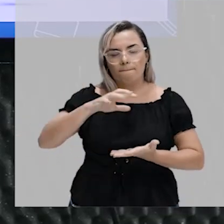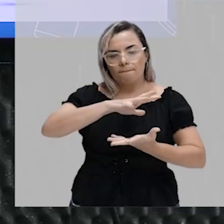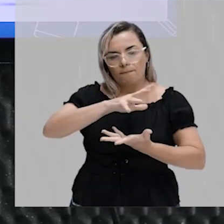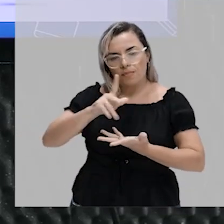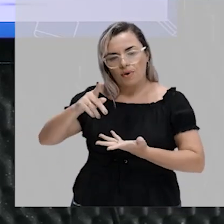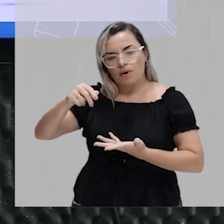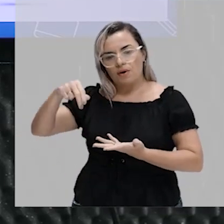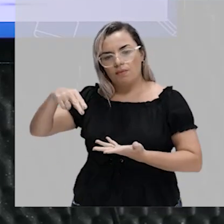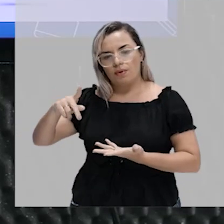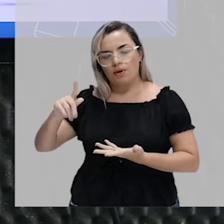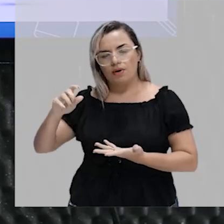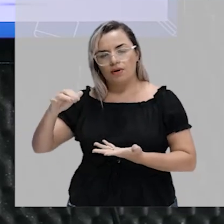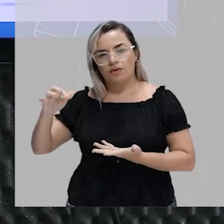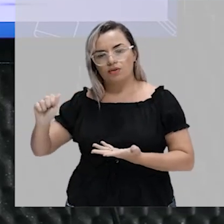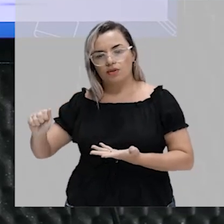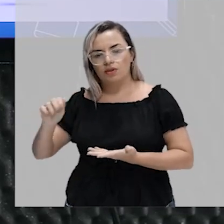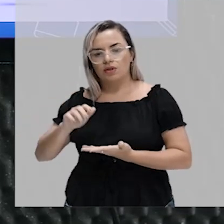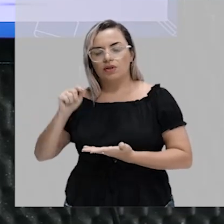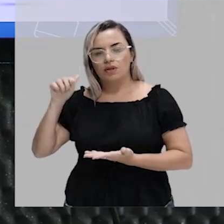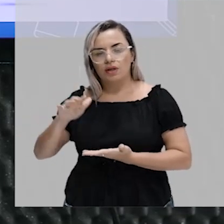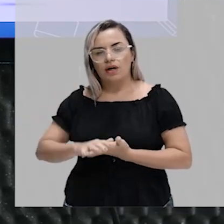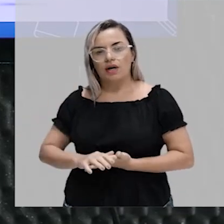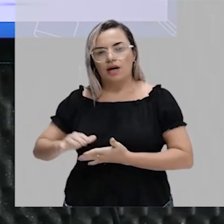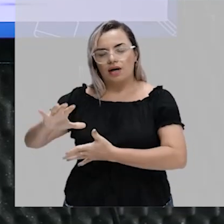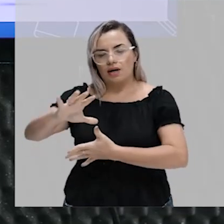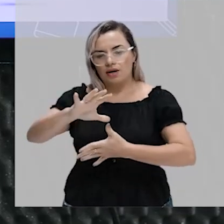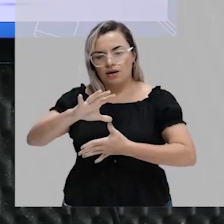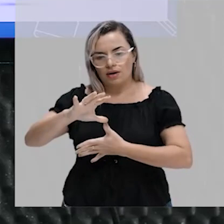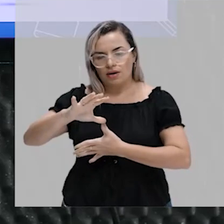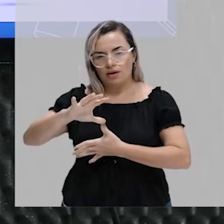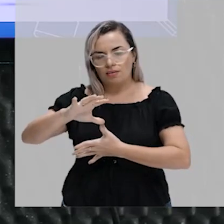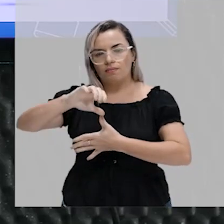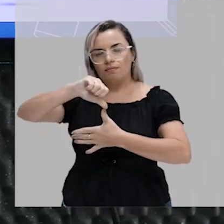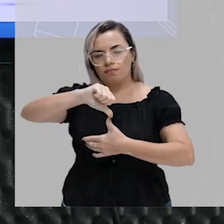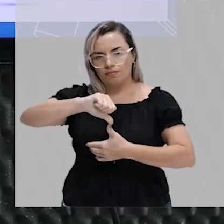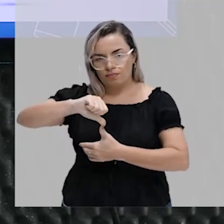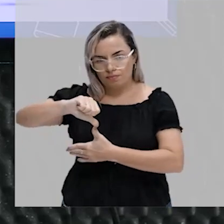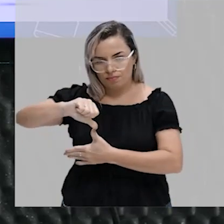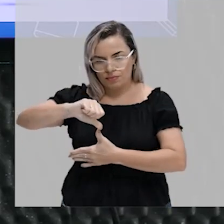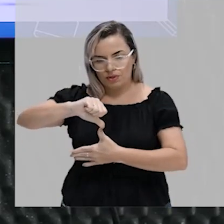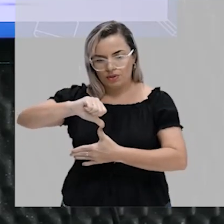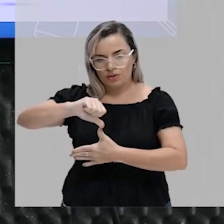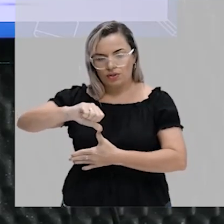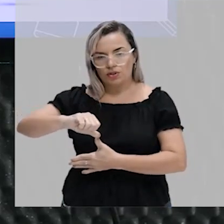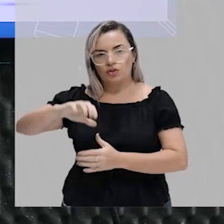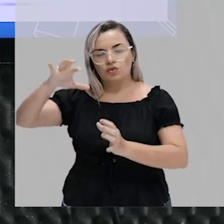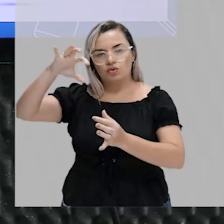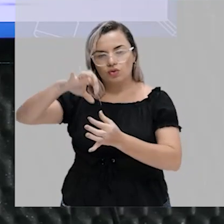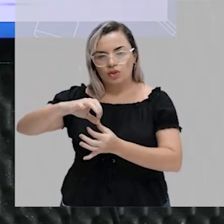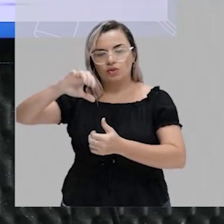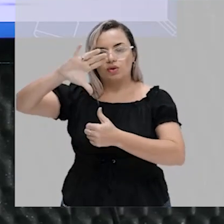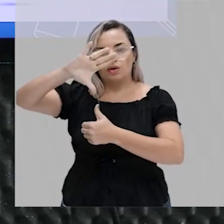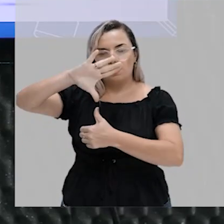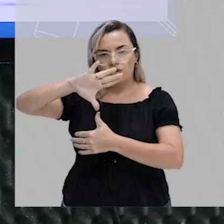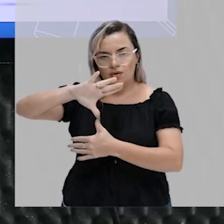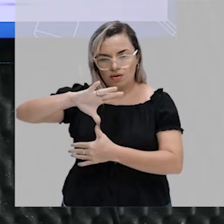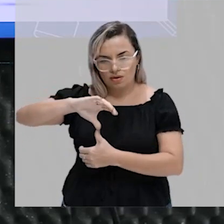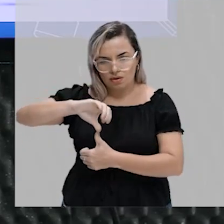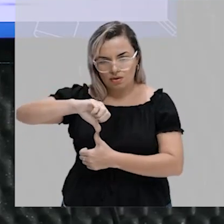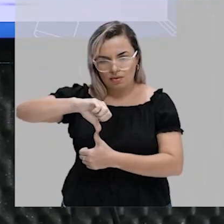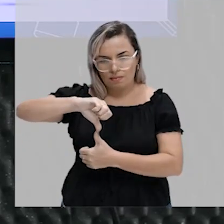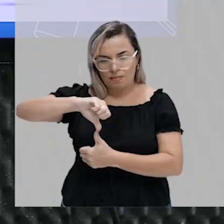se encaixando com a África, que se encaixa aqui essa aqui é a América do Sul, se encaixando com a América do Norte. Tudo perfeito, como se fosse pecinha